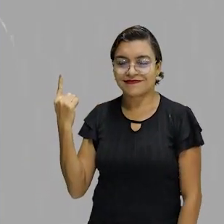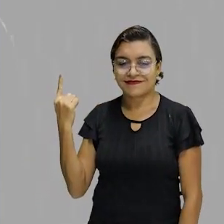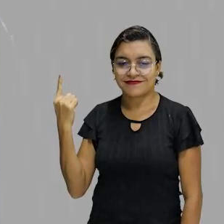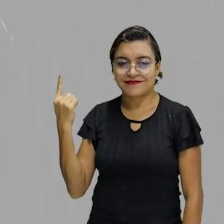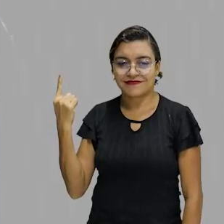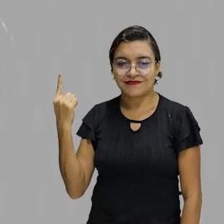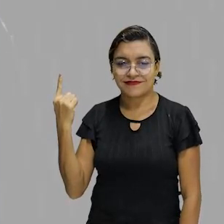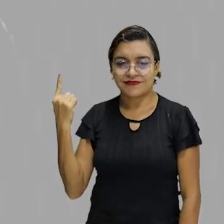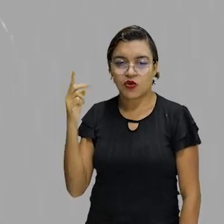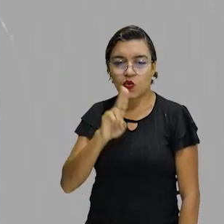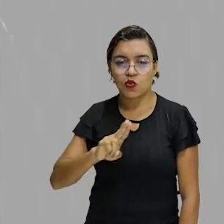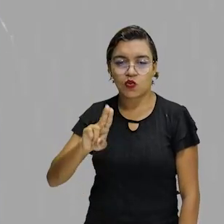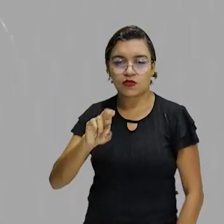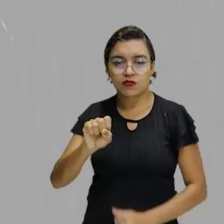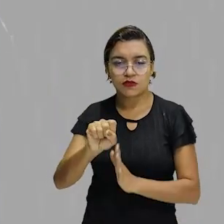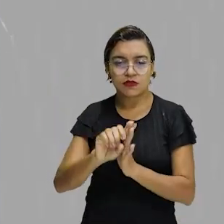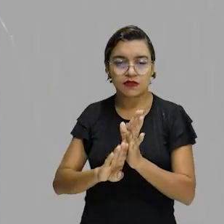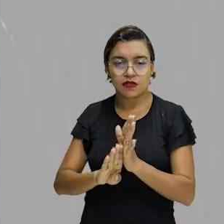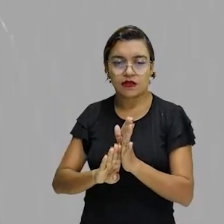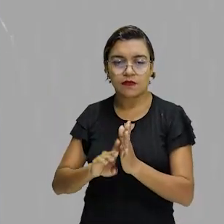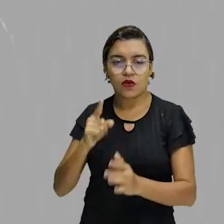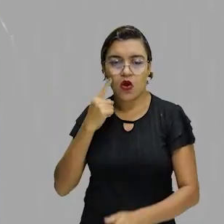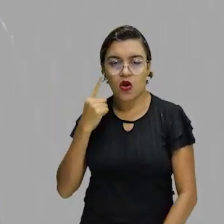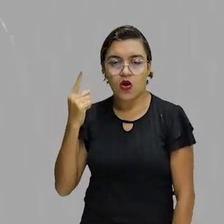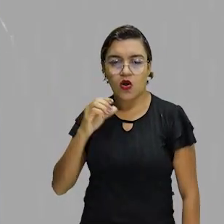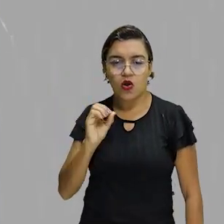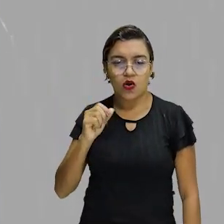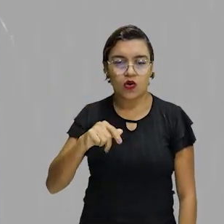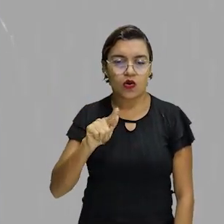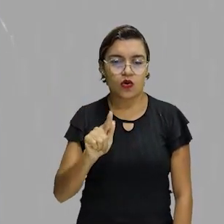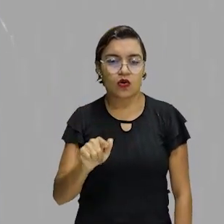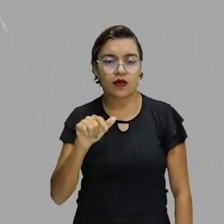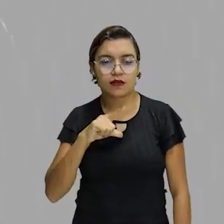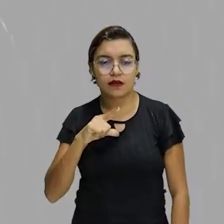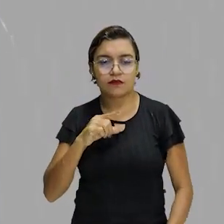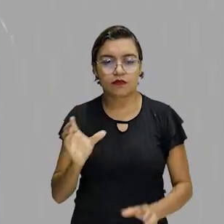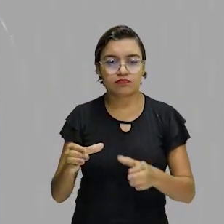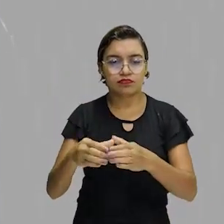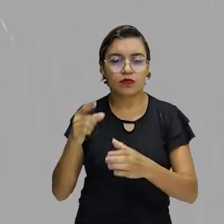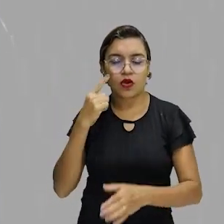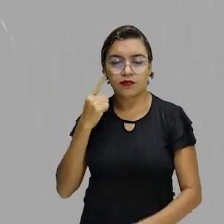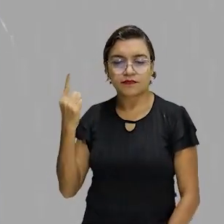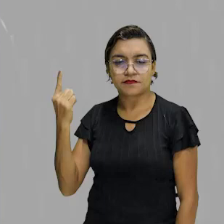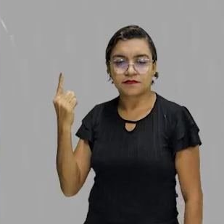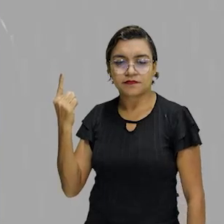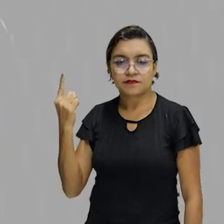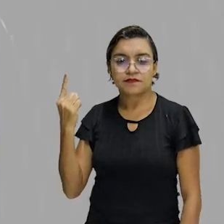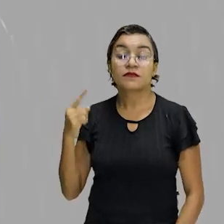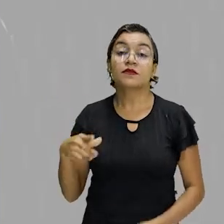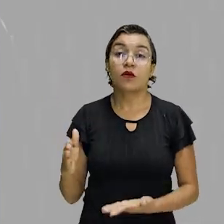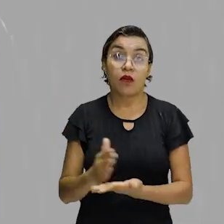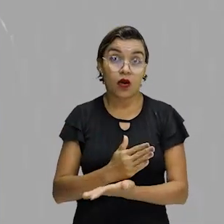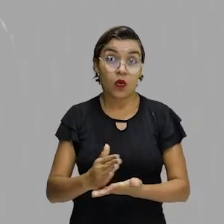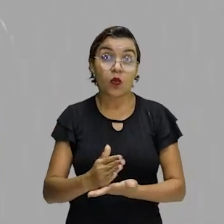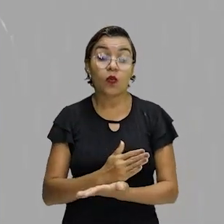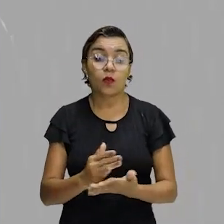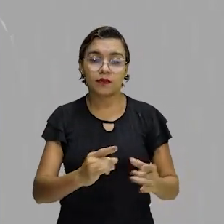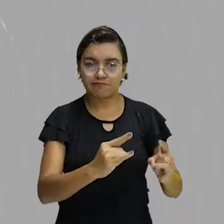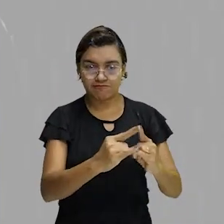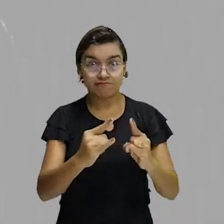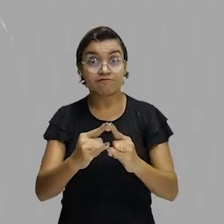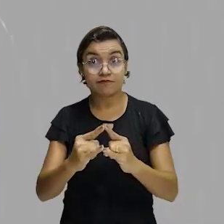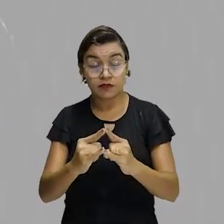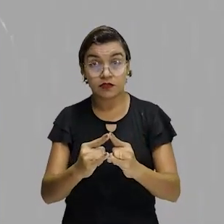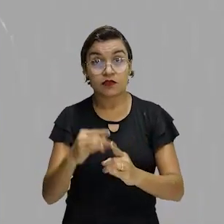com o símbolo, né, da ONG, da organização, que você pode ver bem aqui no slide. E essa é uma das organizações